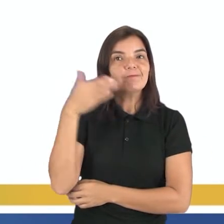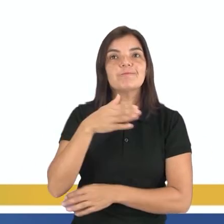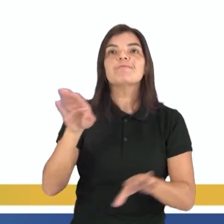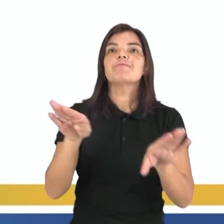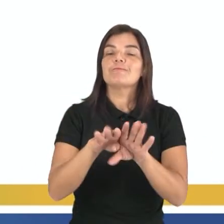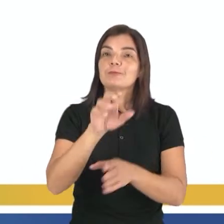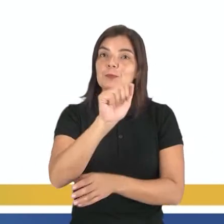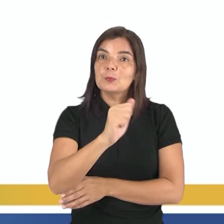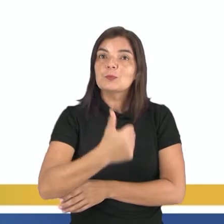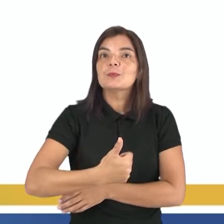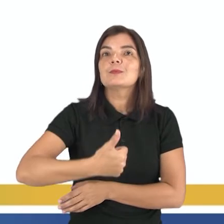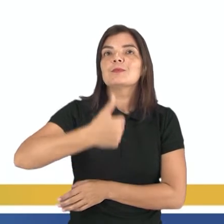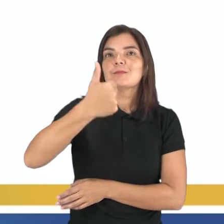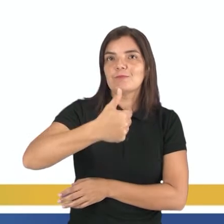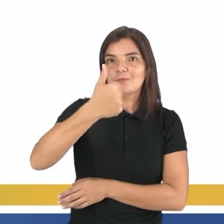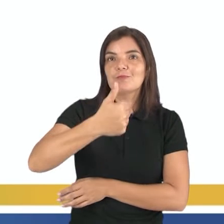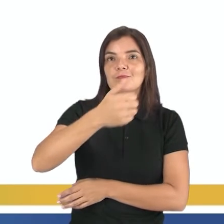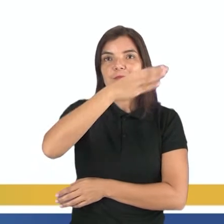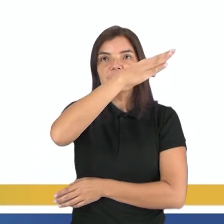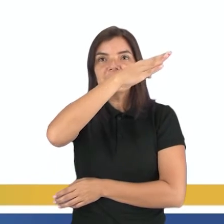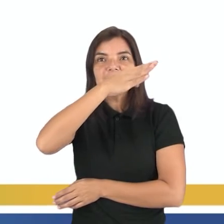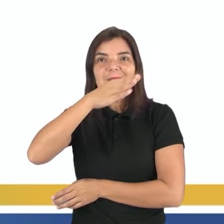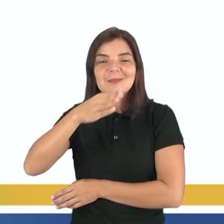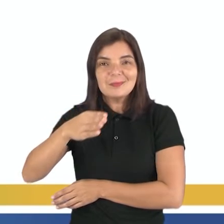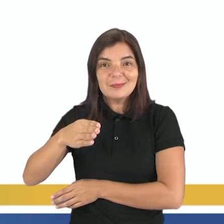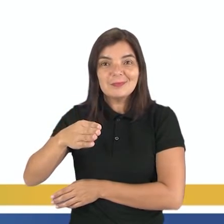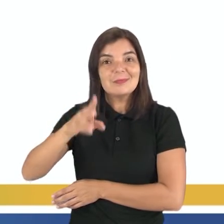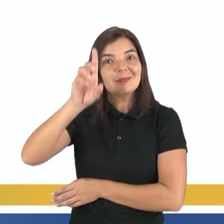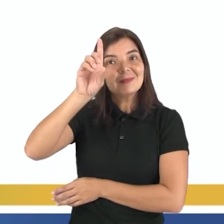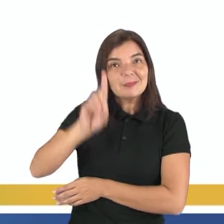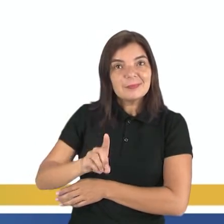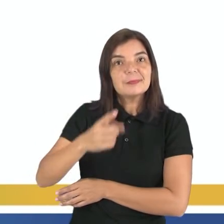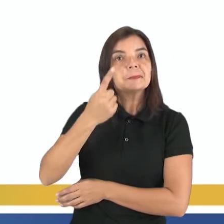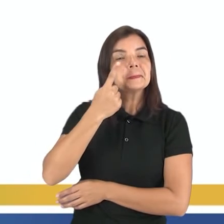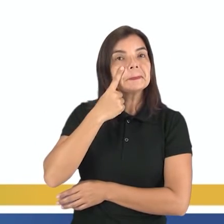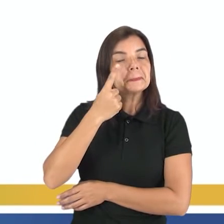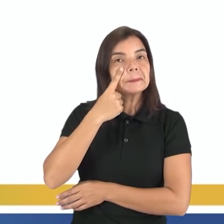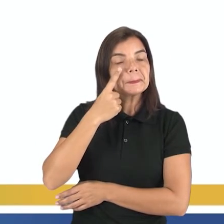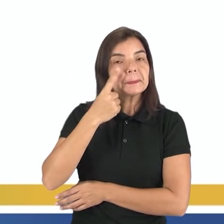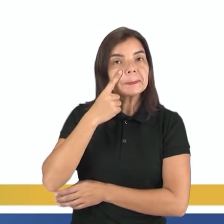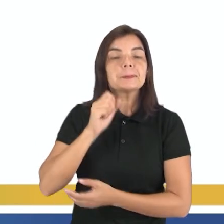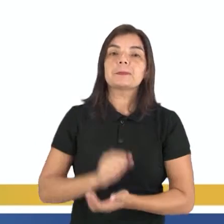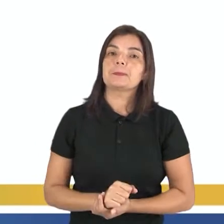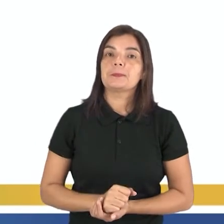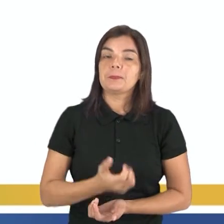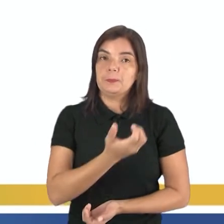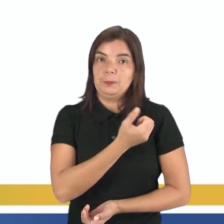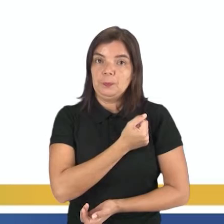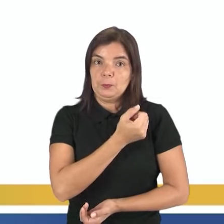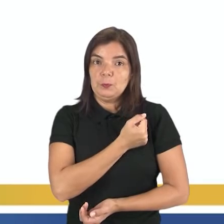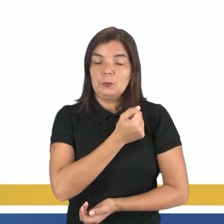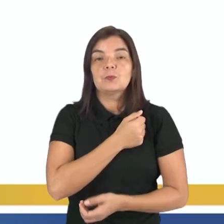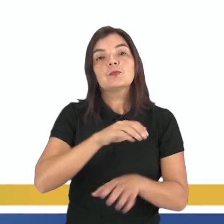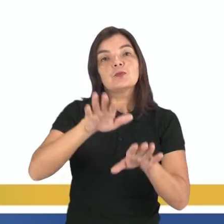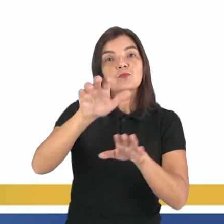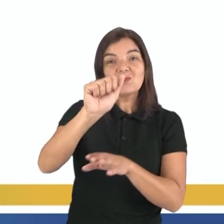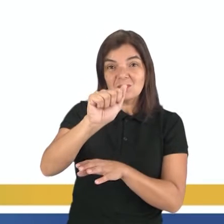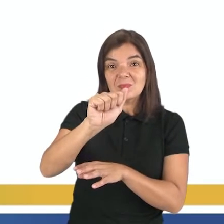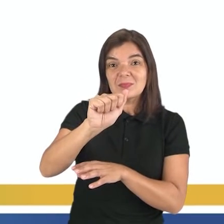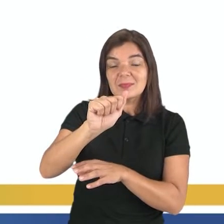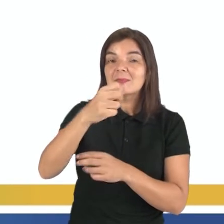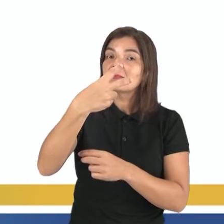Quando a é positivo, a inclinação da reta será à direita. Então, repare, o valor de a para a função f é 2,